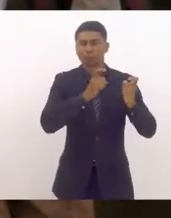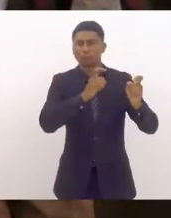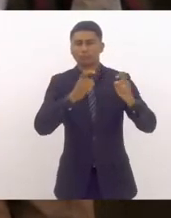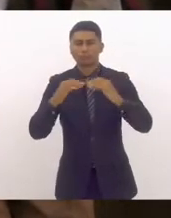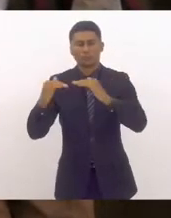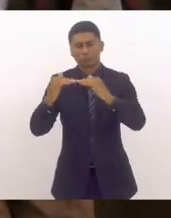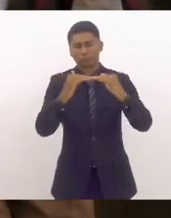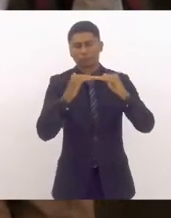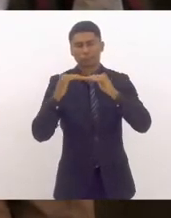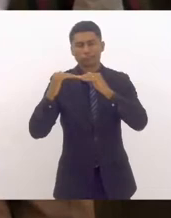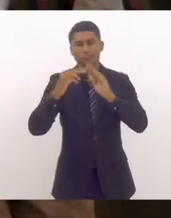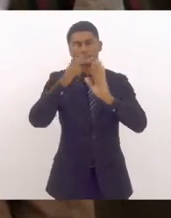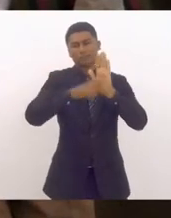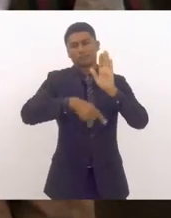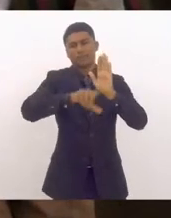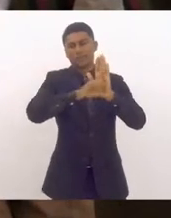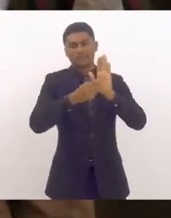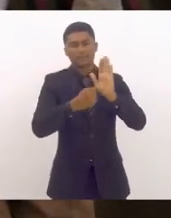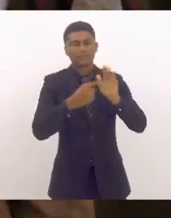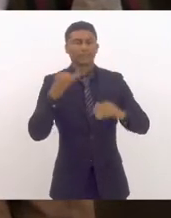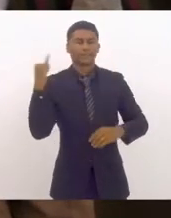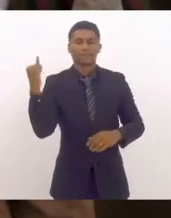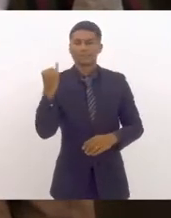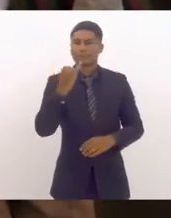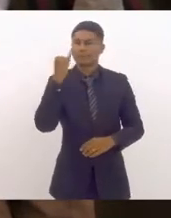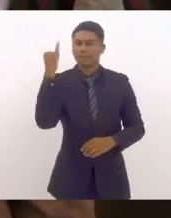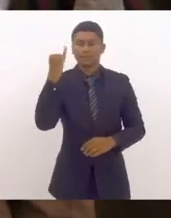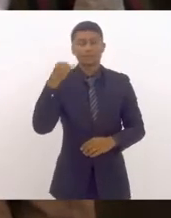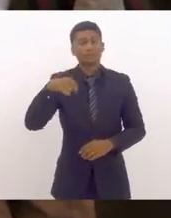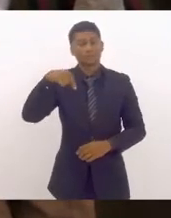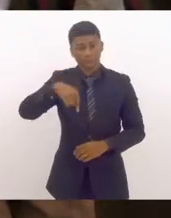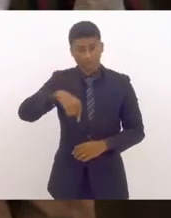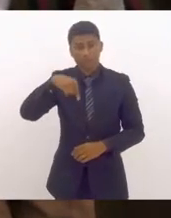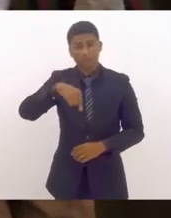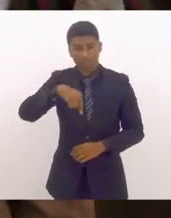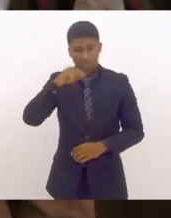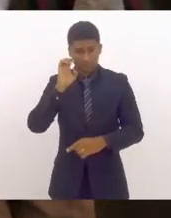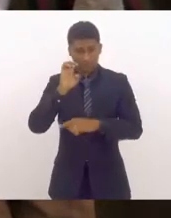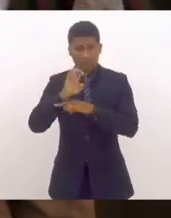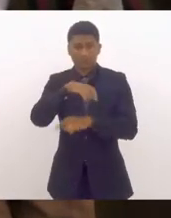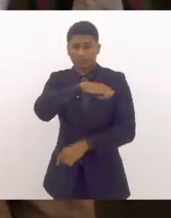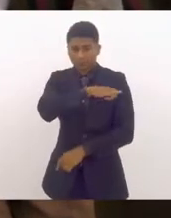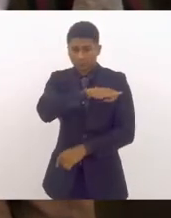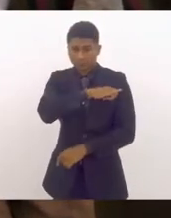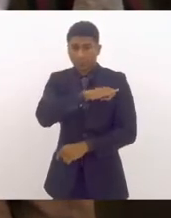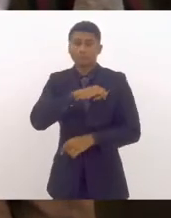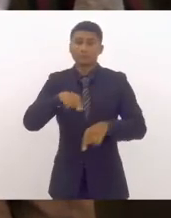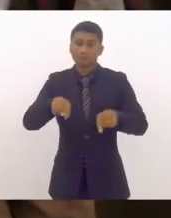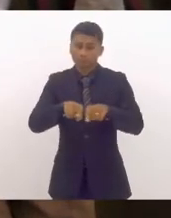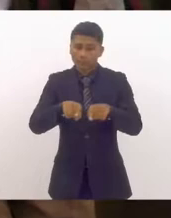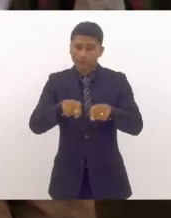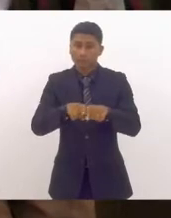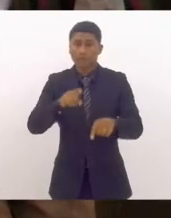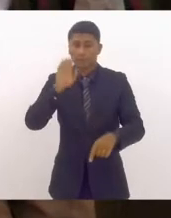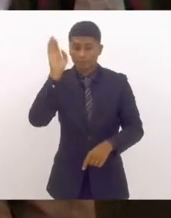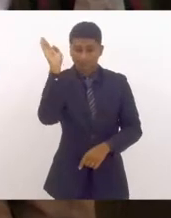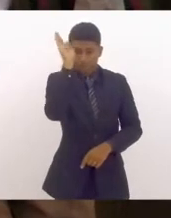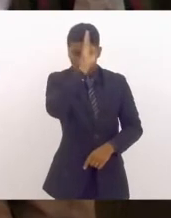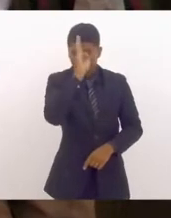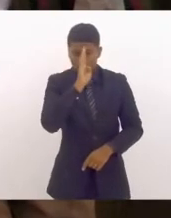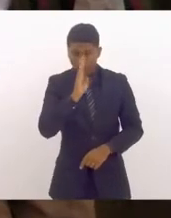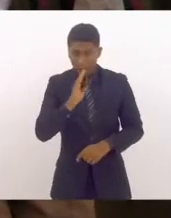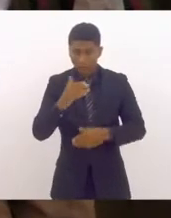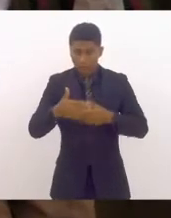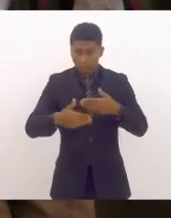suma importância para o Estado do Rio de Janeiro, que vai fazer história para o Brasil. As